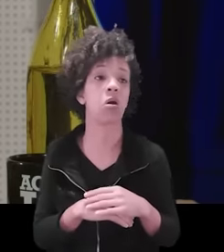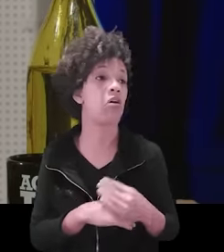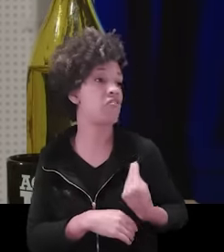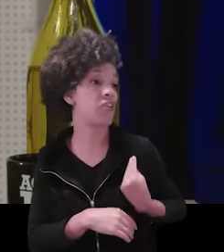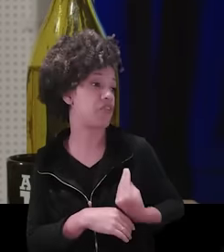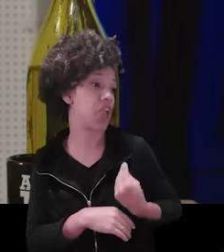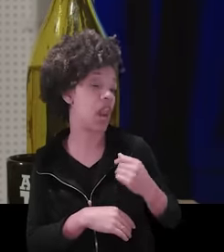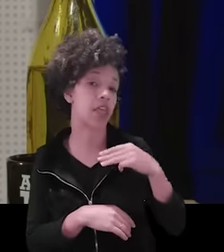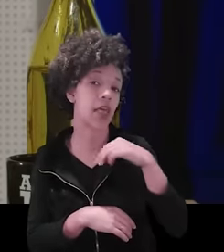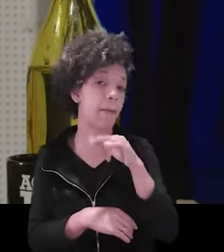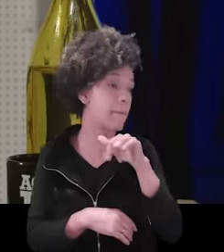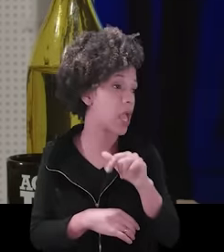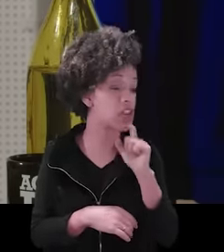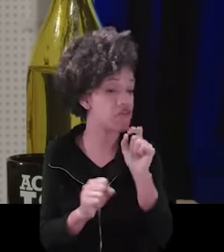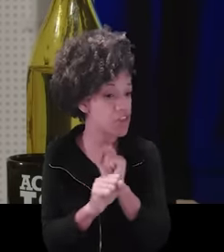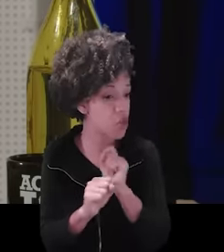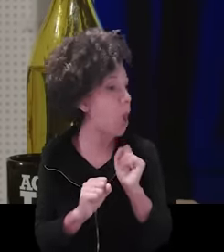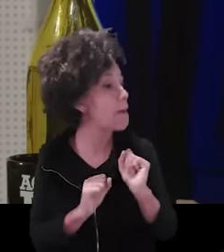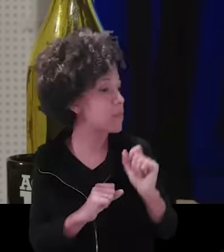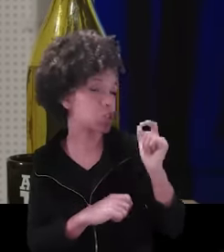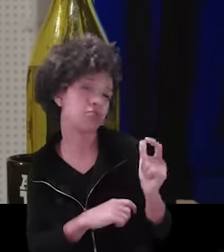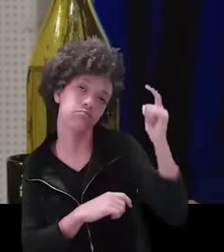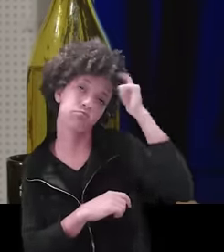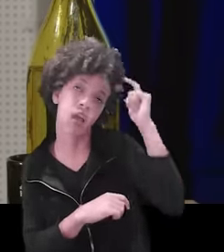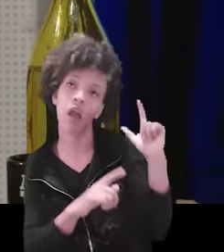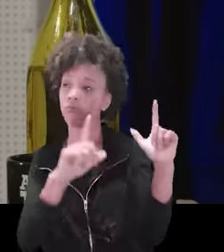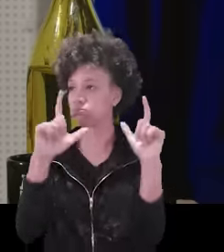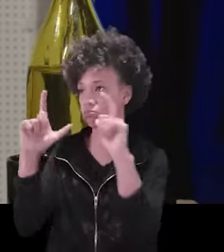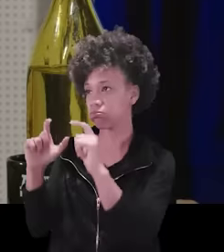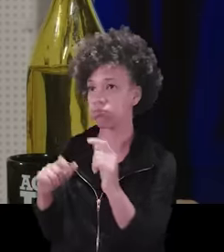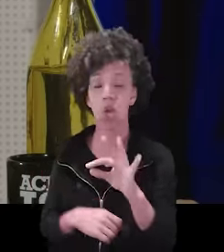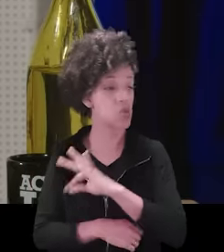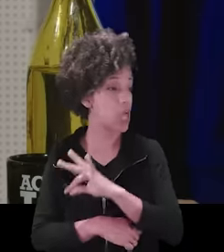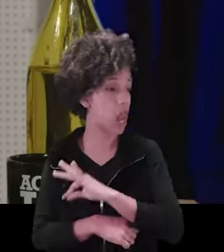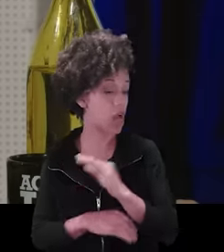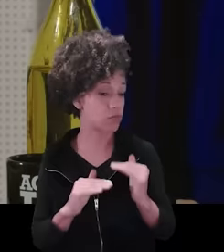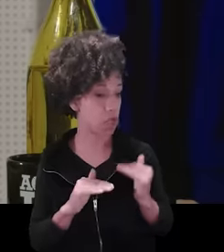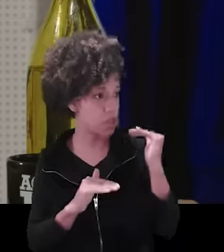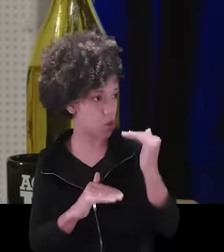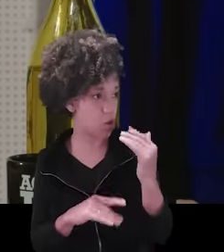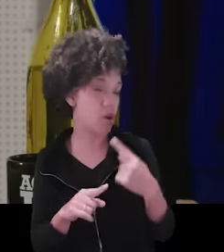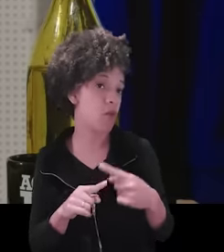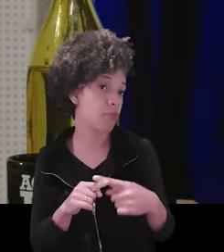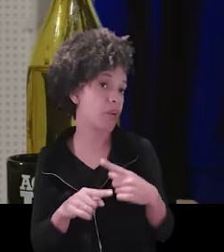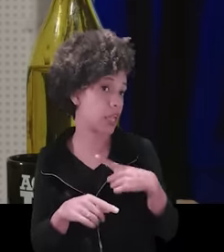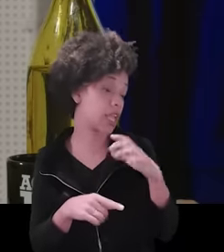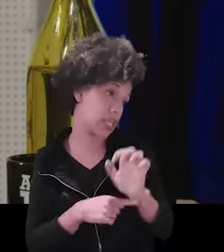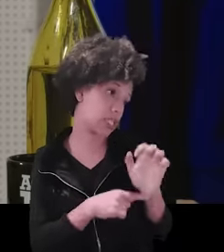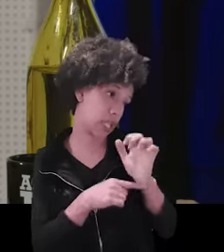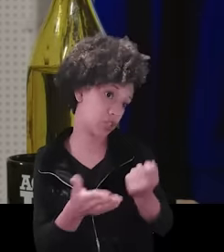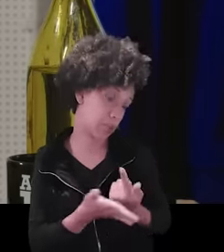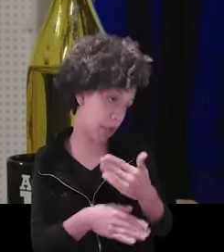molhar lá na Neve passando frio posso lá na Disney fica lá trabalhando de casa ganhando um salário maior porque tem eh